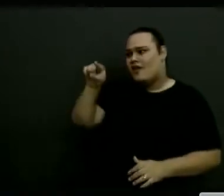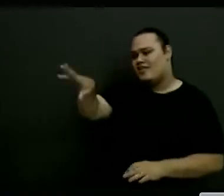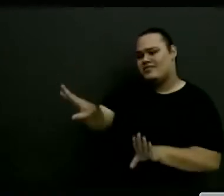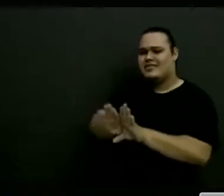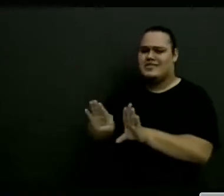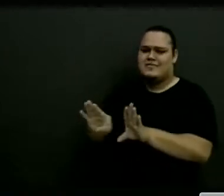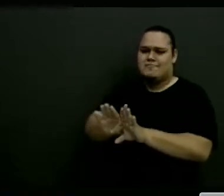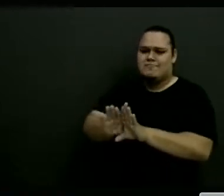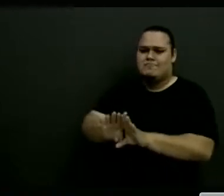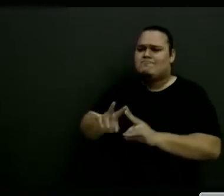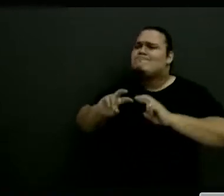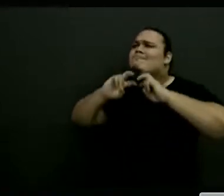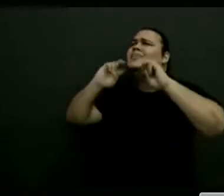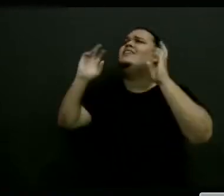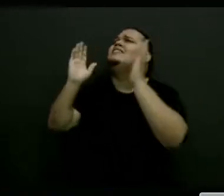e lágrimas,